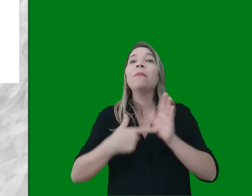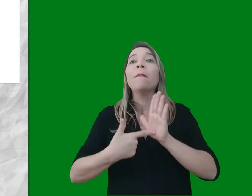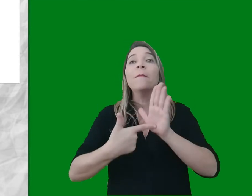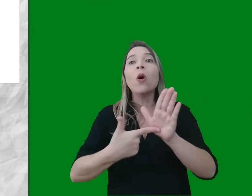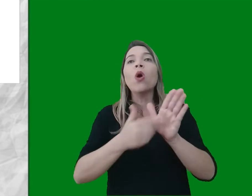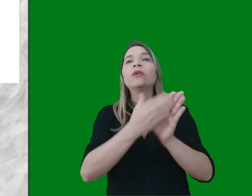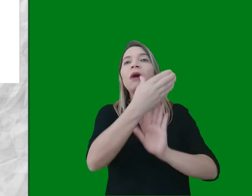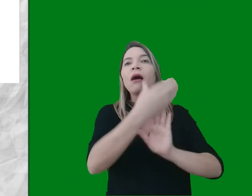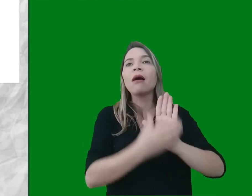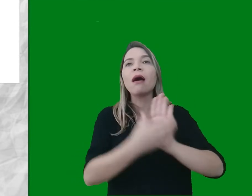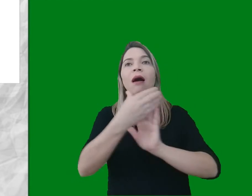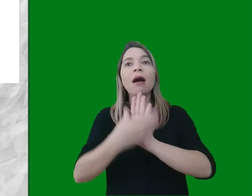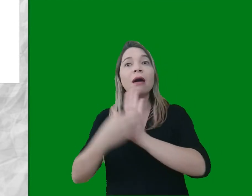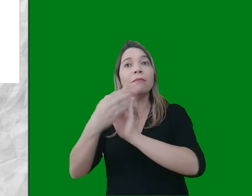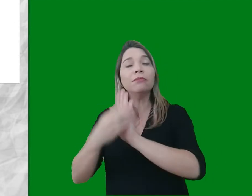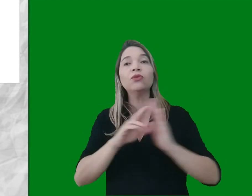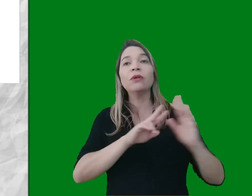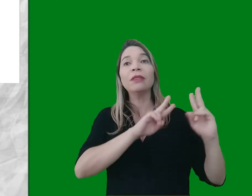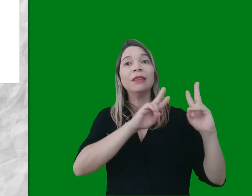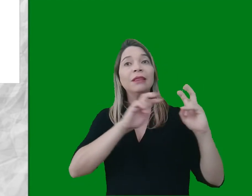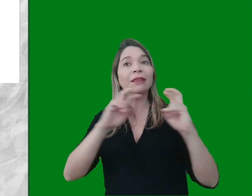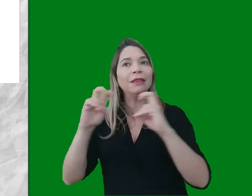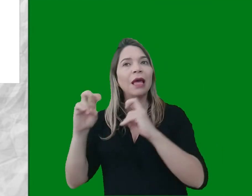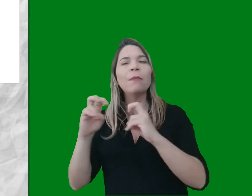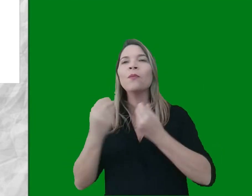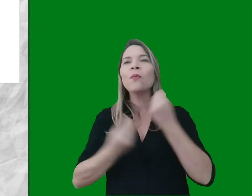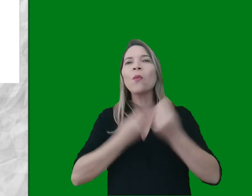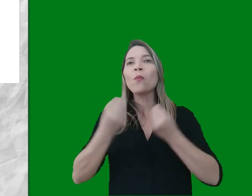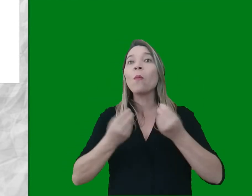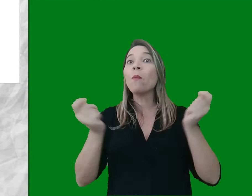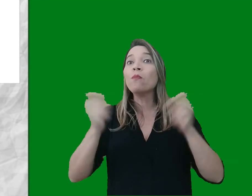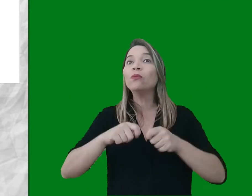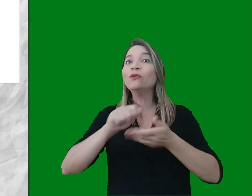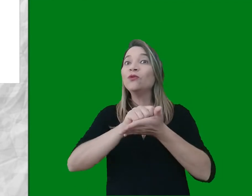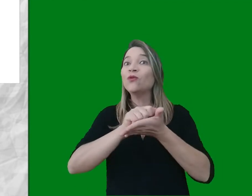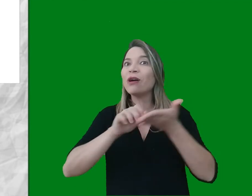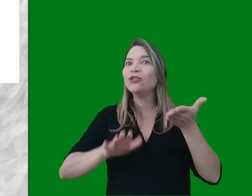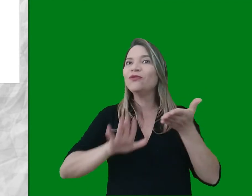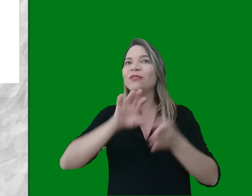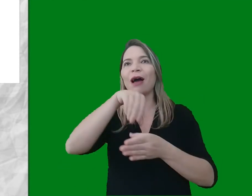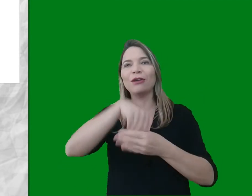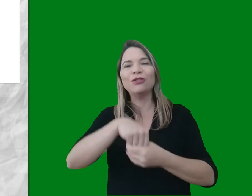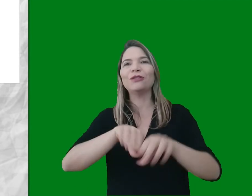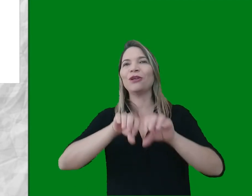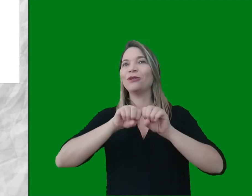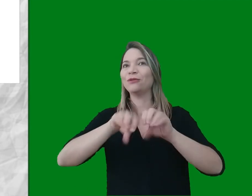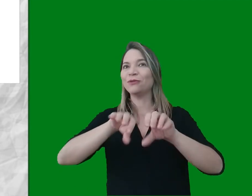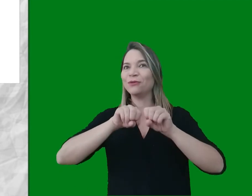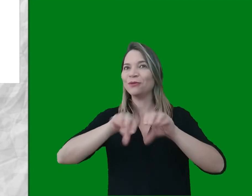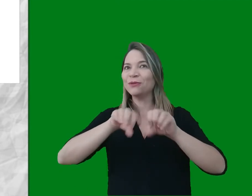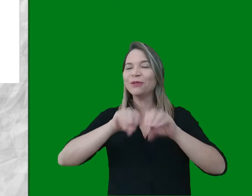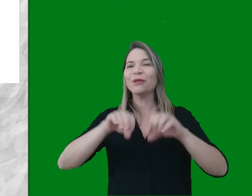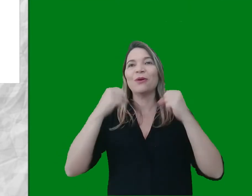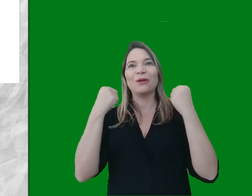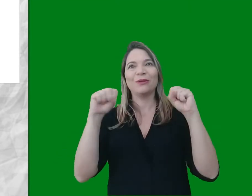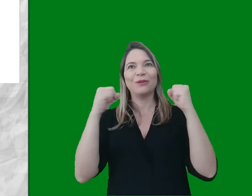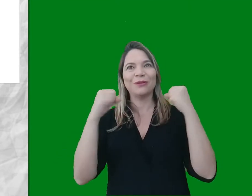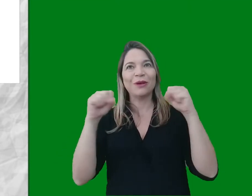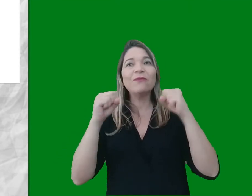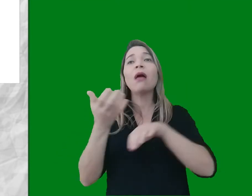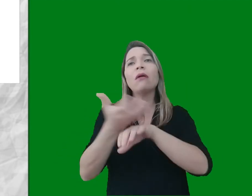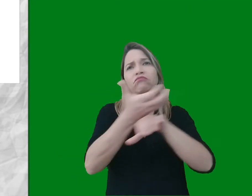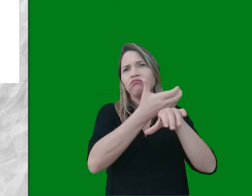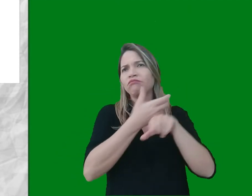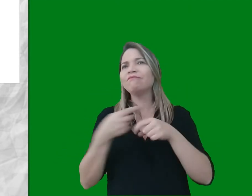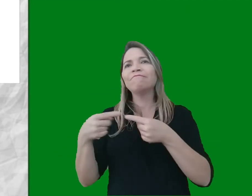apresentarei os capítulos, suas abordagens e possibilidades de desenvolvimento nas aulas de educação física e outras disciplinas nas quais